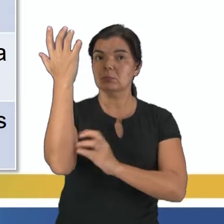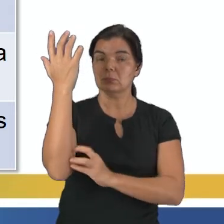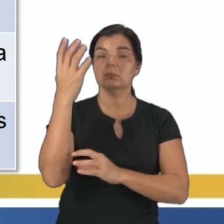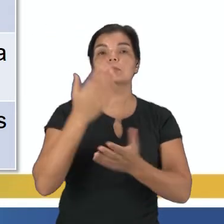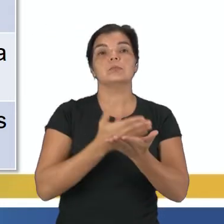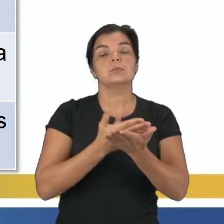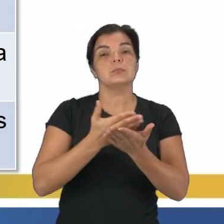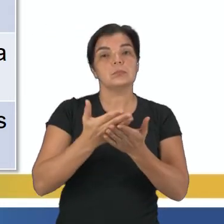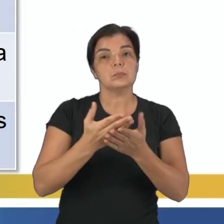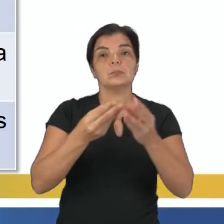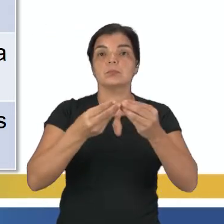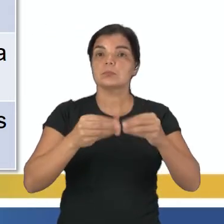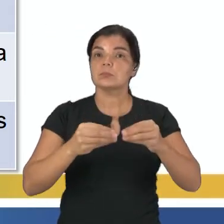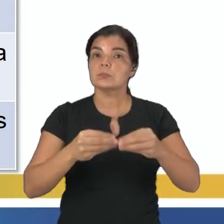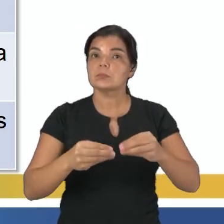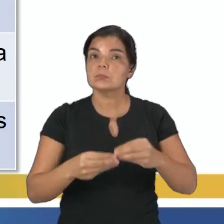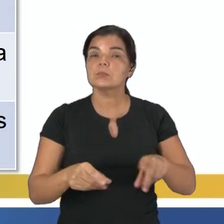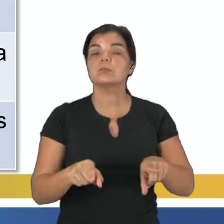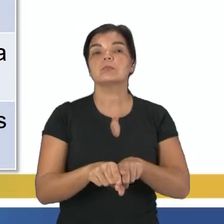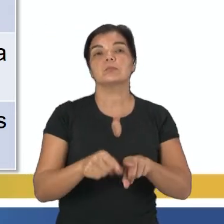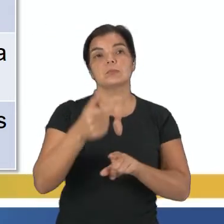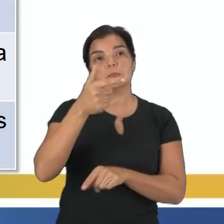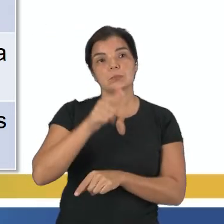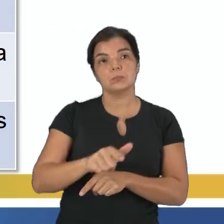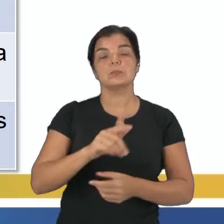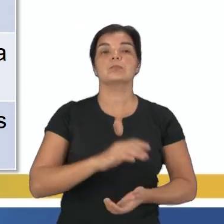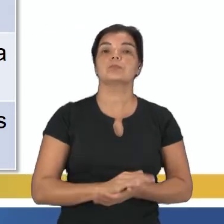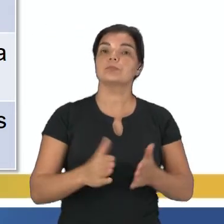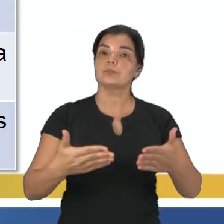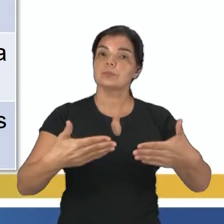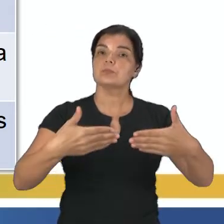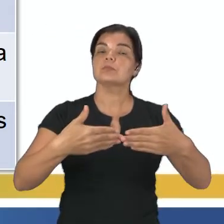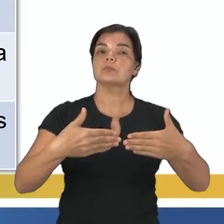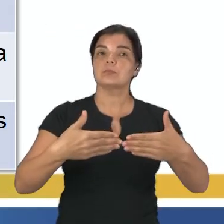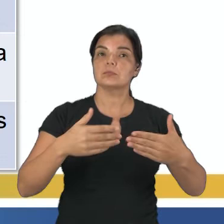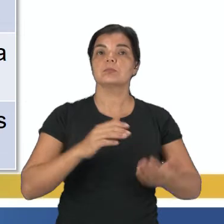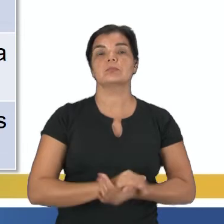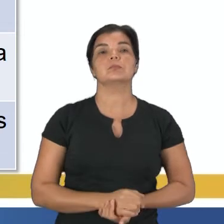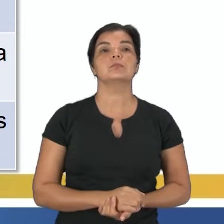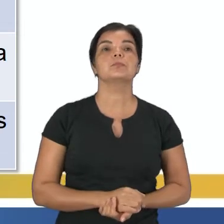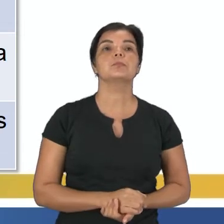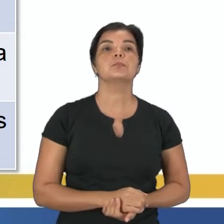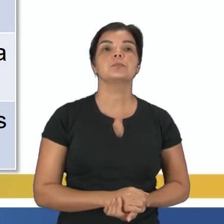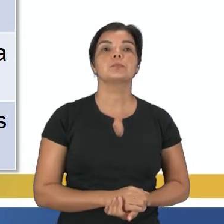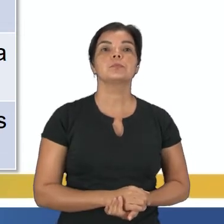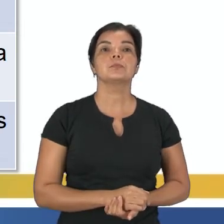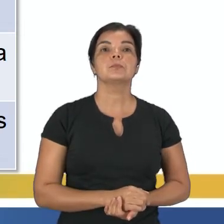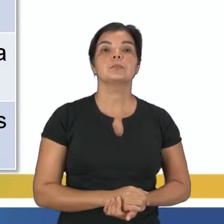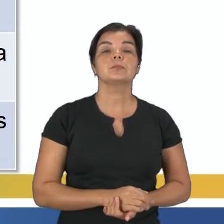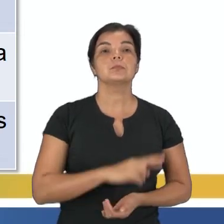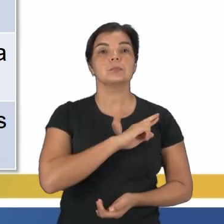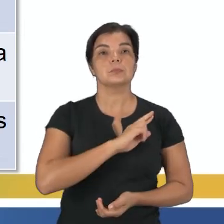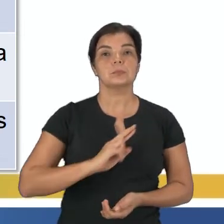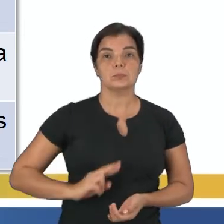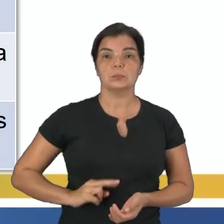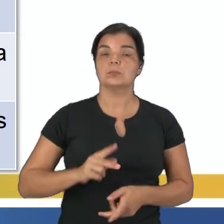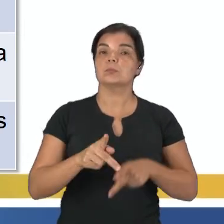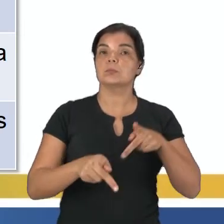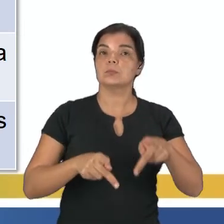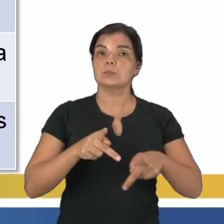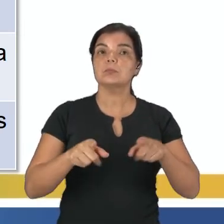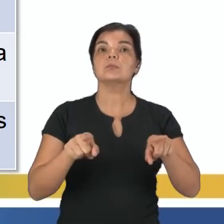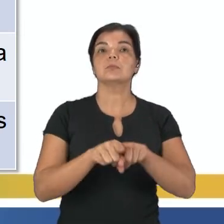Que vão começar a novamente serem fechados e entrar em falência. No período da chamada